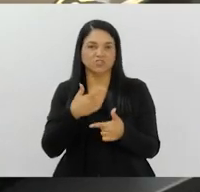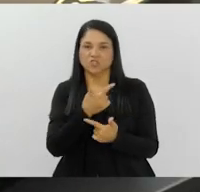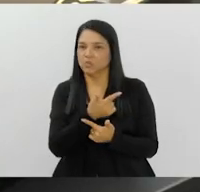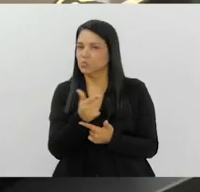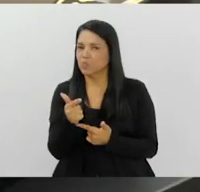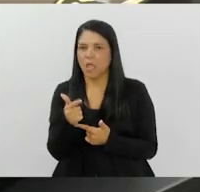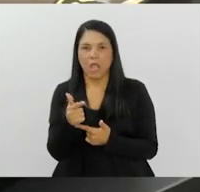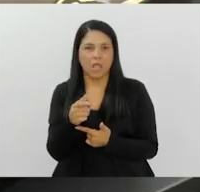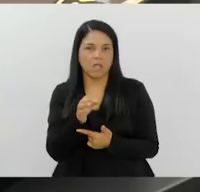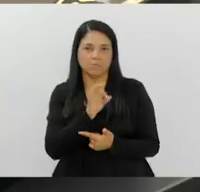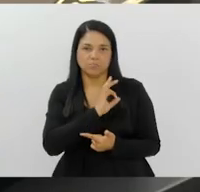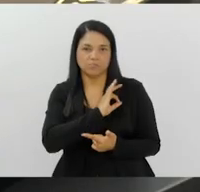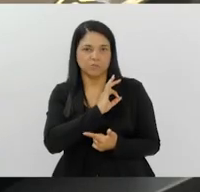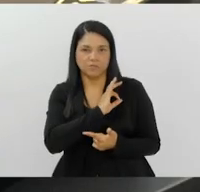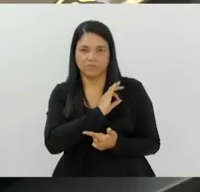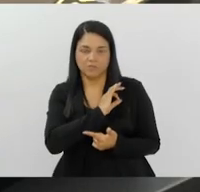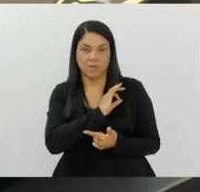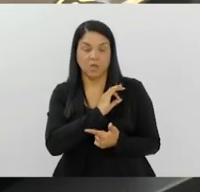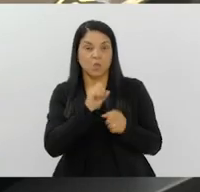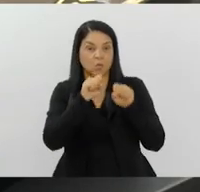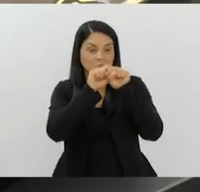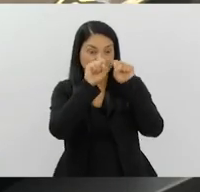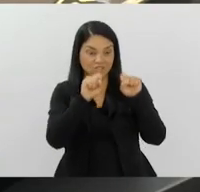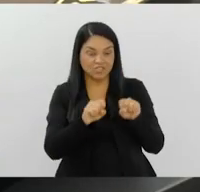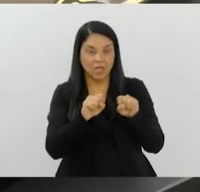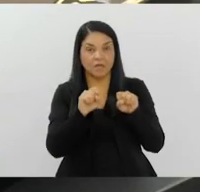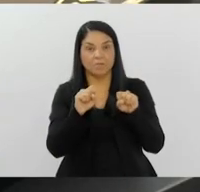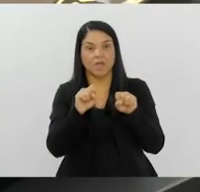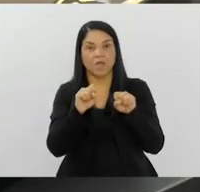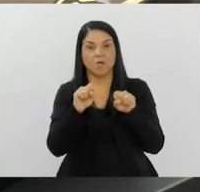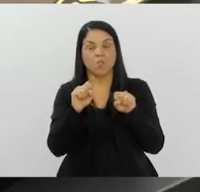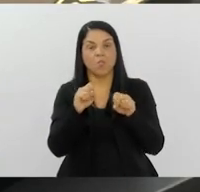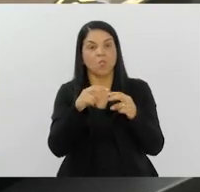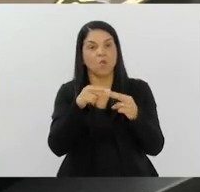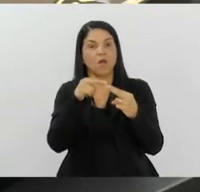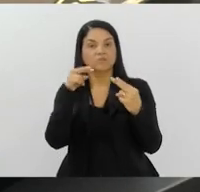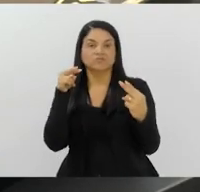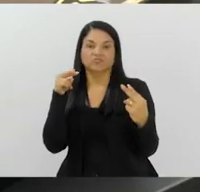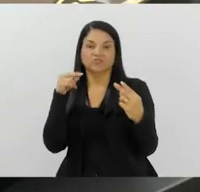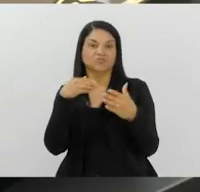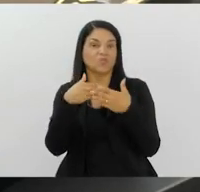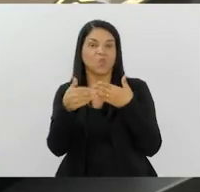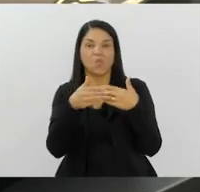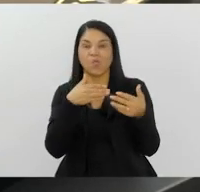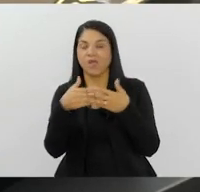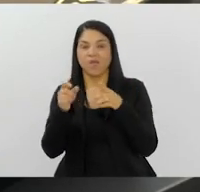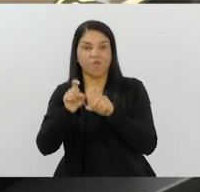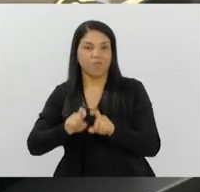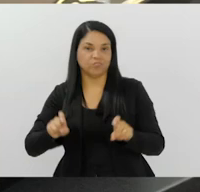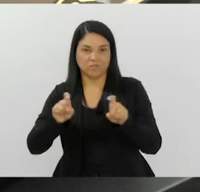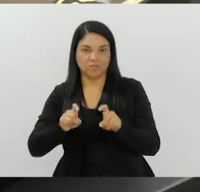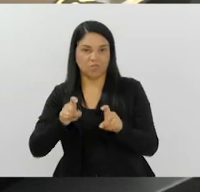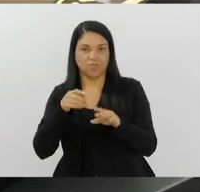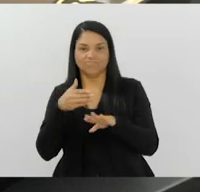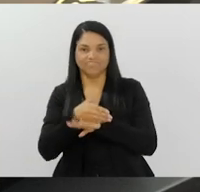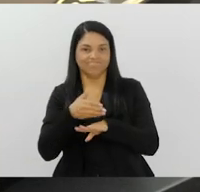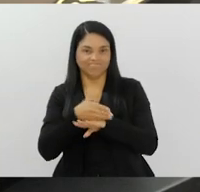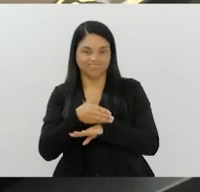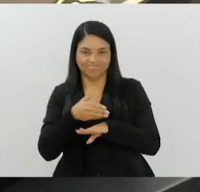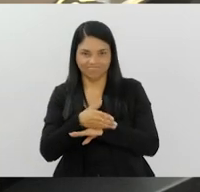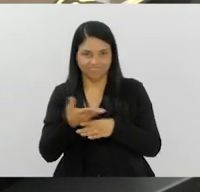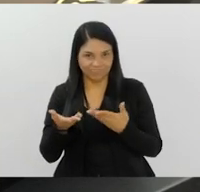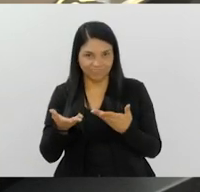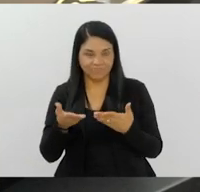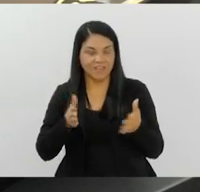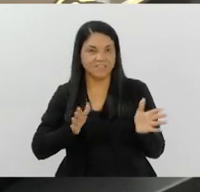nosso cotidiano até porque o sistema ele via web hoje então ele pode ser acessado de qualquer computador qualquer lugar então a